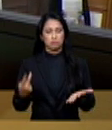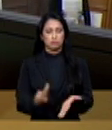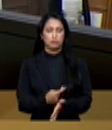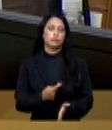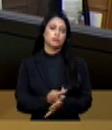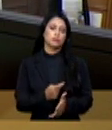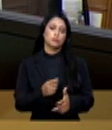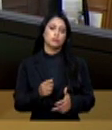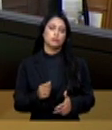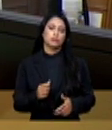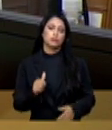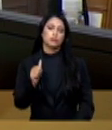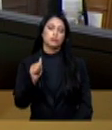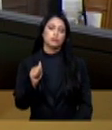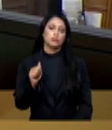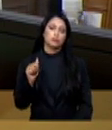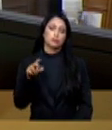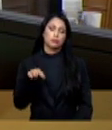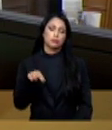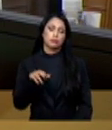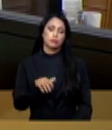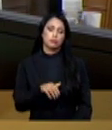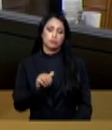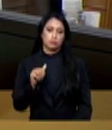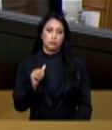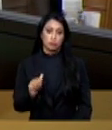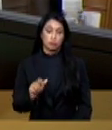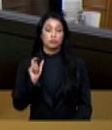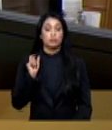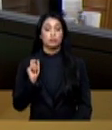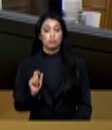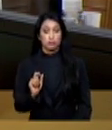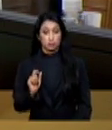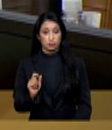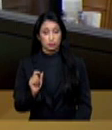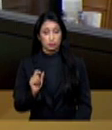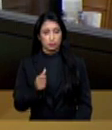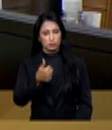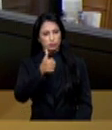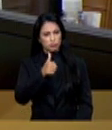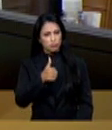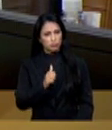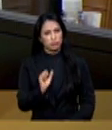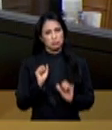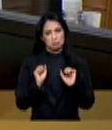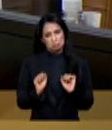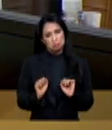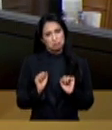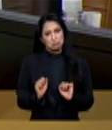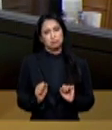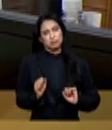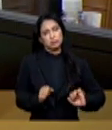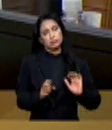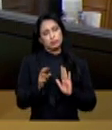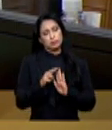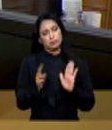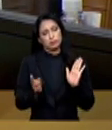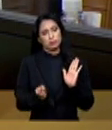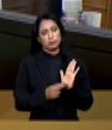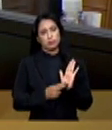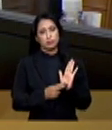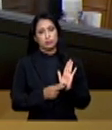Quadro dos poderes da agência reguladora e aferir se é possível que as